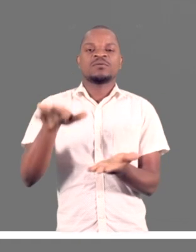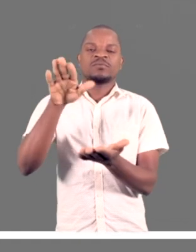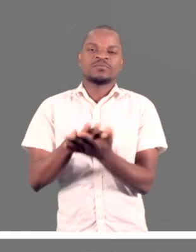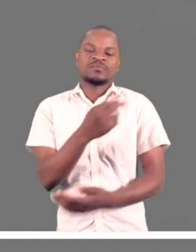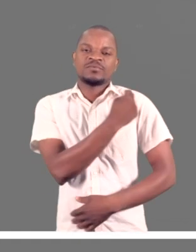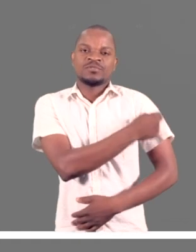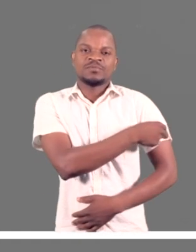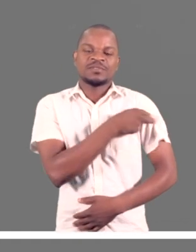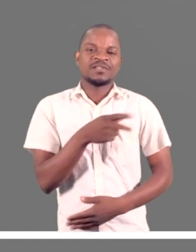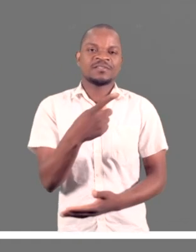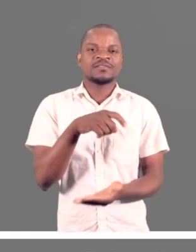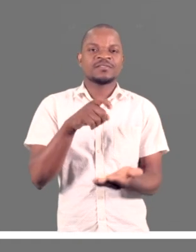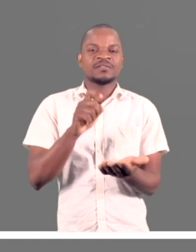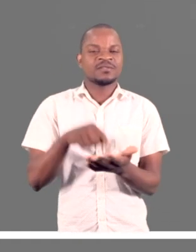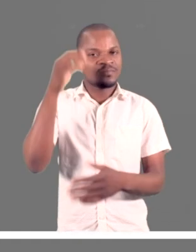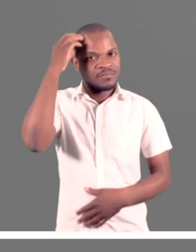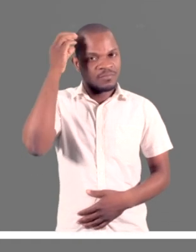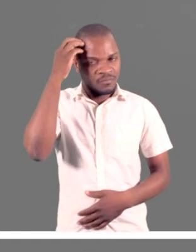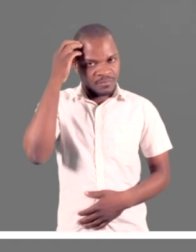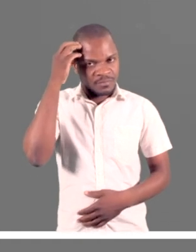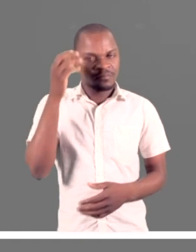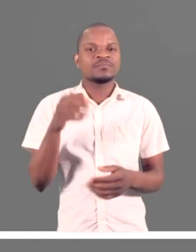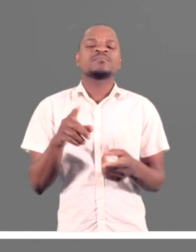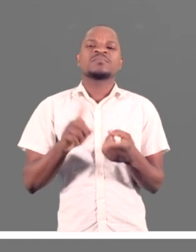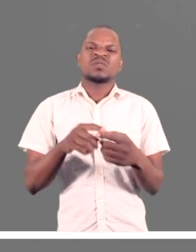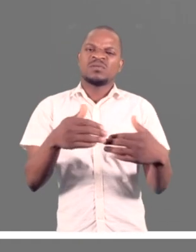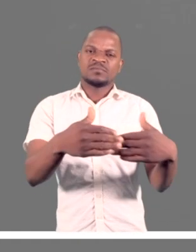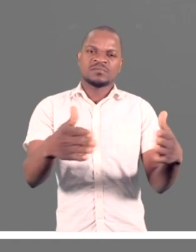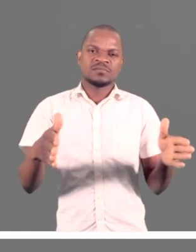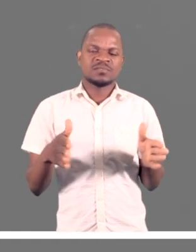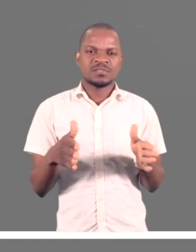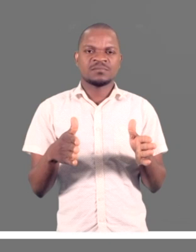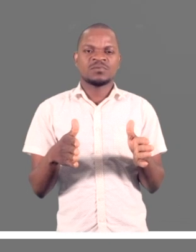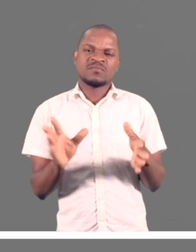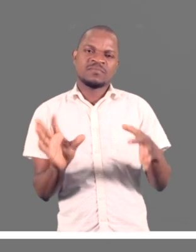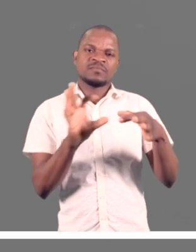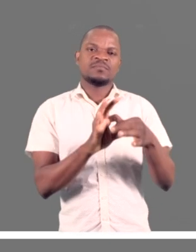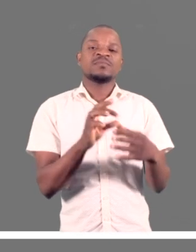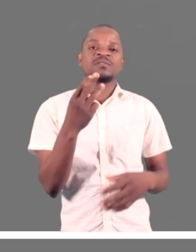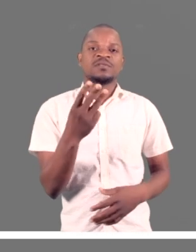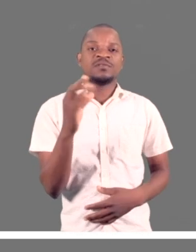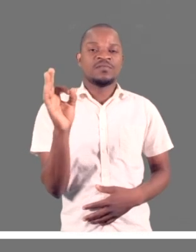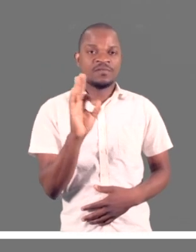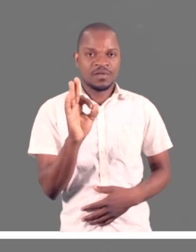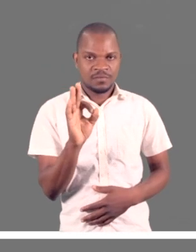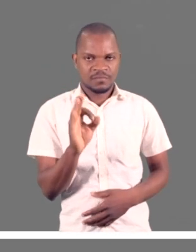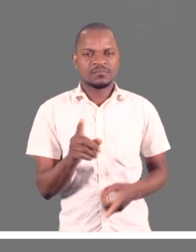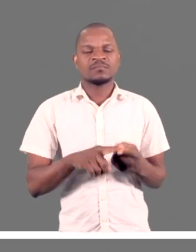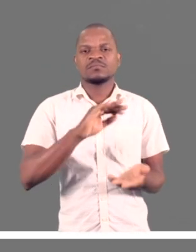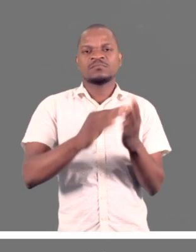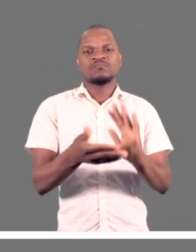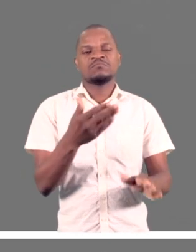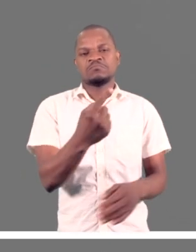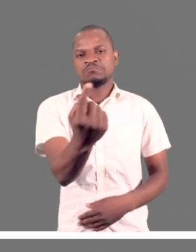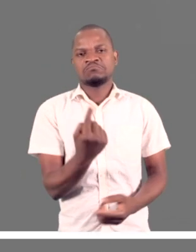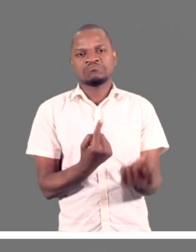que não achas que temos mais vida na Gustavo central de Maputo concretamente em uma das salas anexa da escola três dias referir a viagem